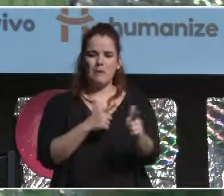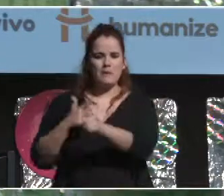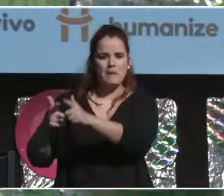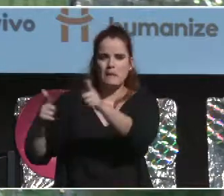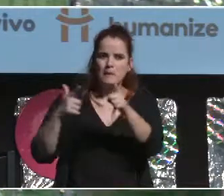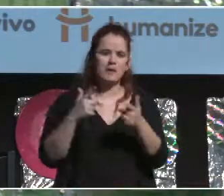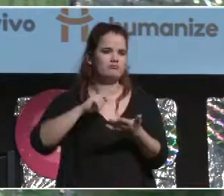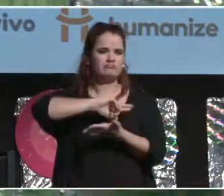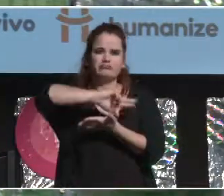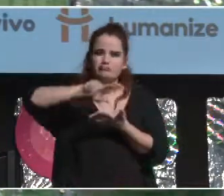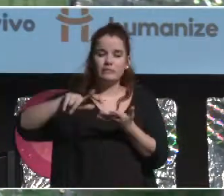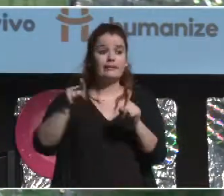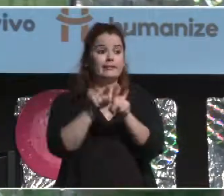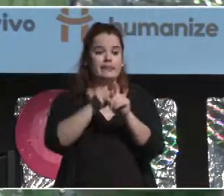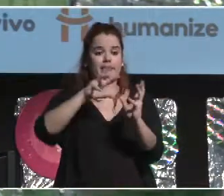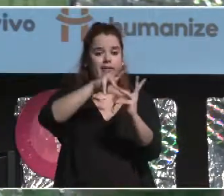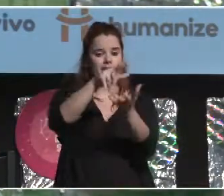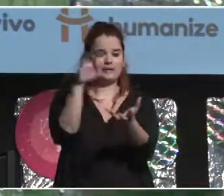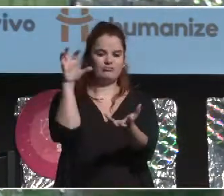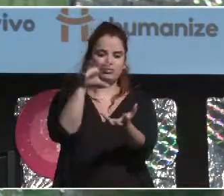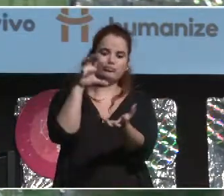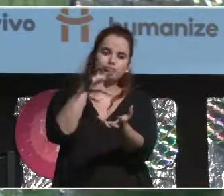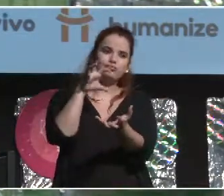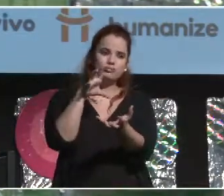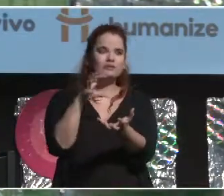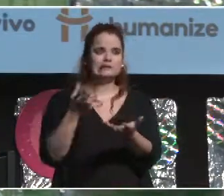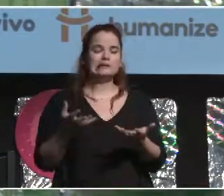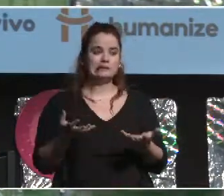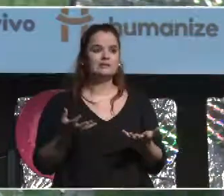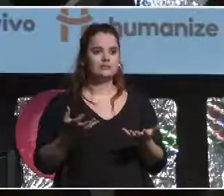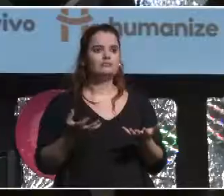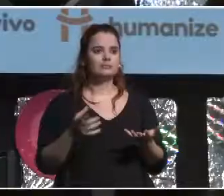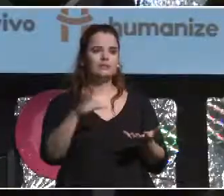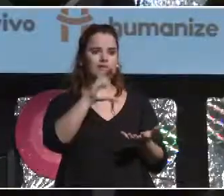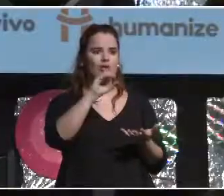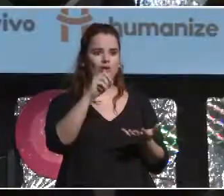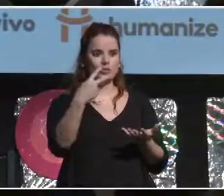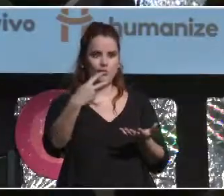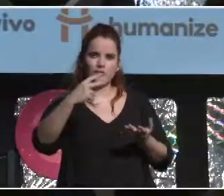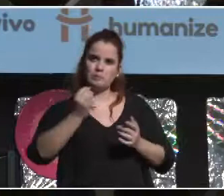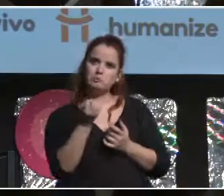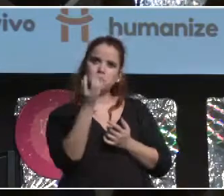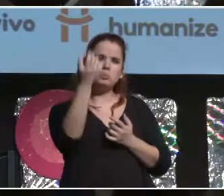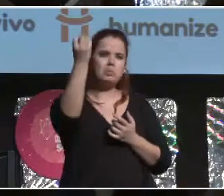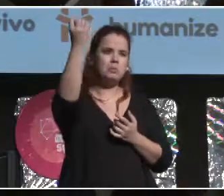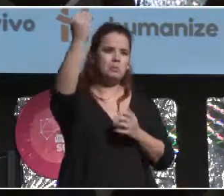ao planeta também. Então, a gente está crescendo em emissões de carbono no mundo.